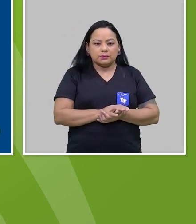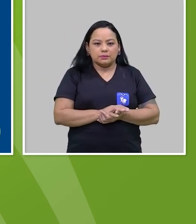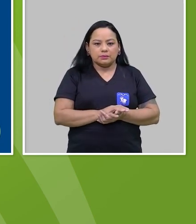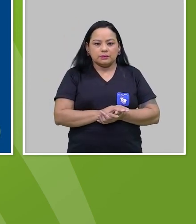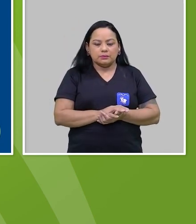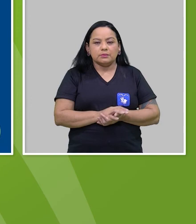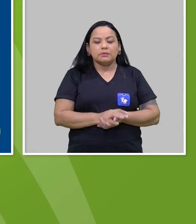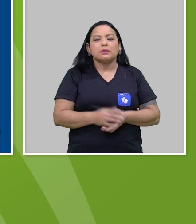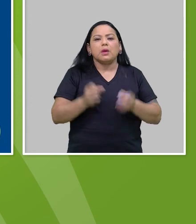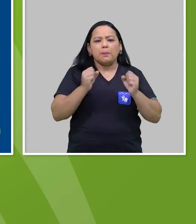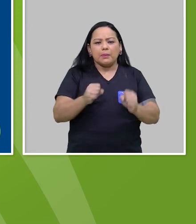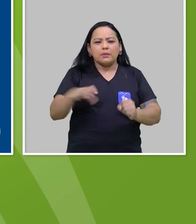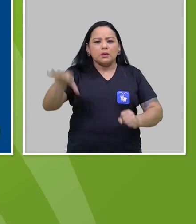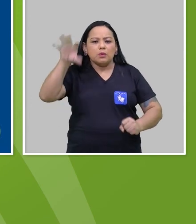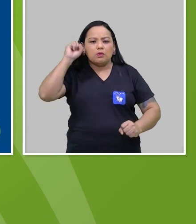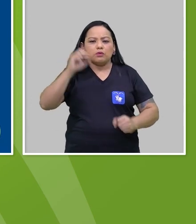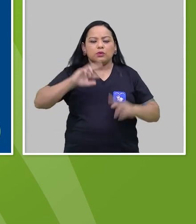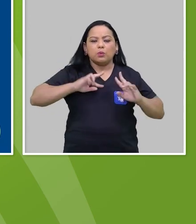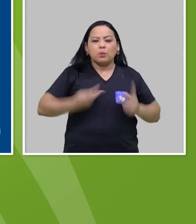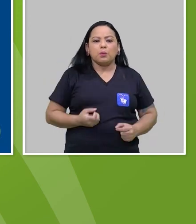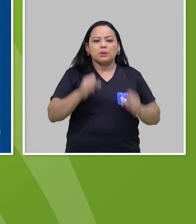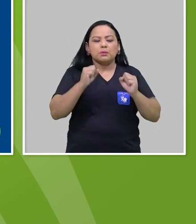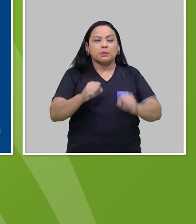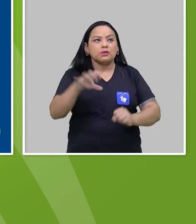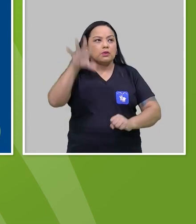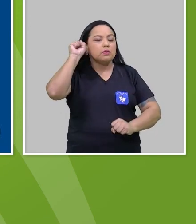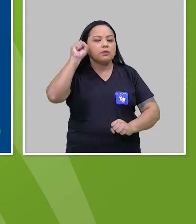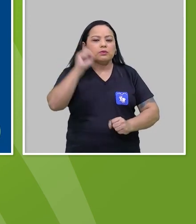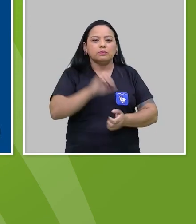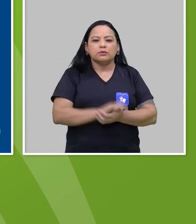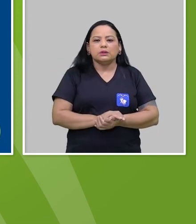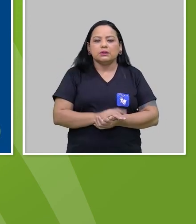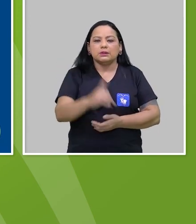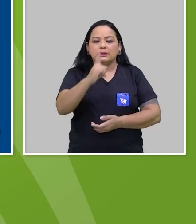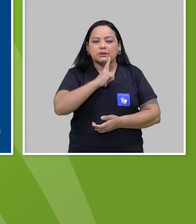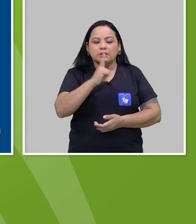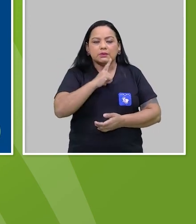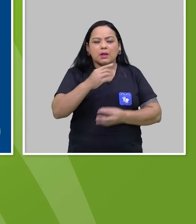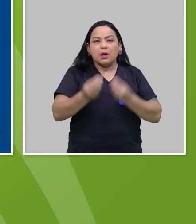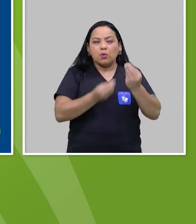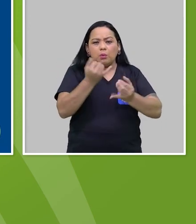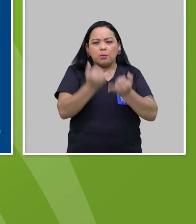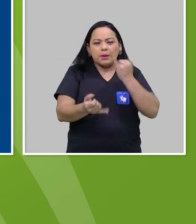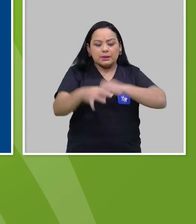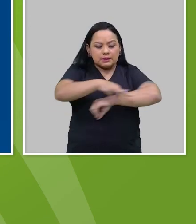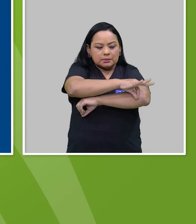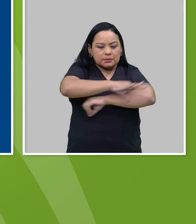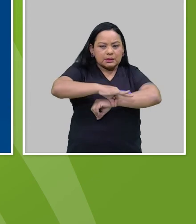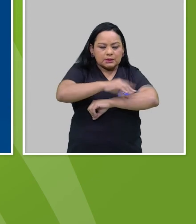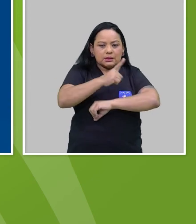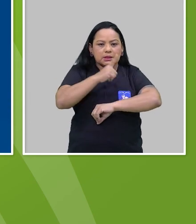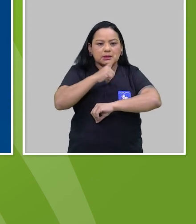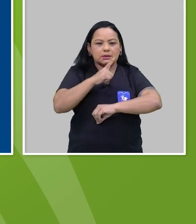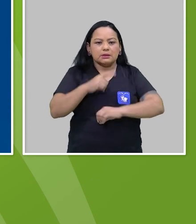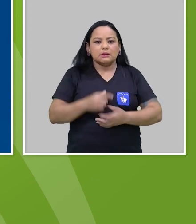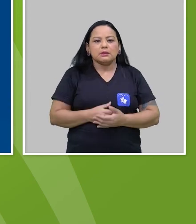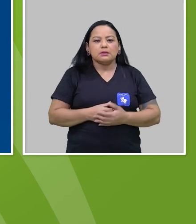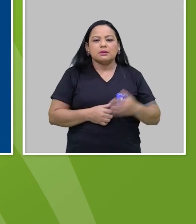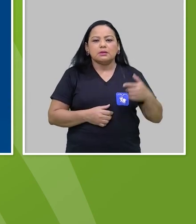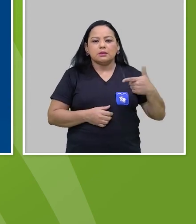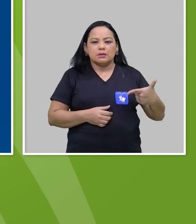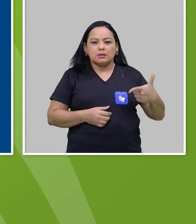audíveis, aqueles que o ser humano é capaz de ouvir. Então, eu tenho uma medida que é entre